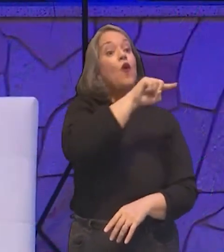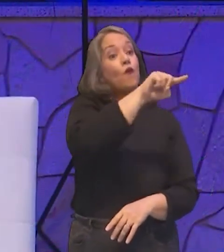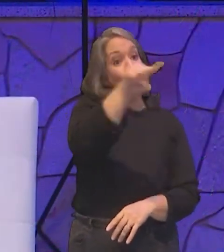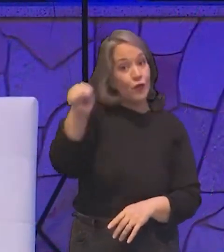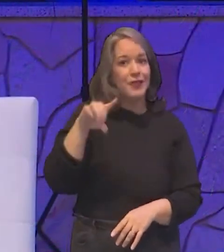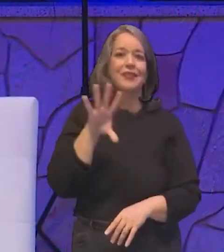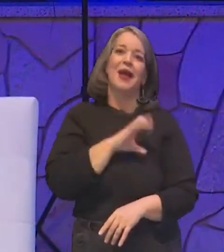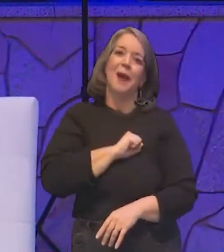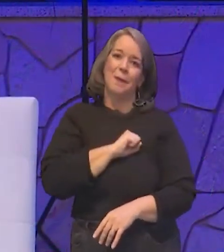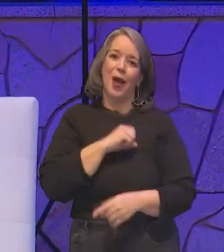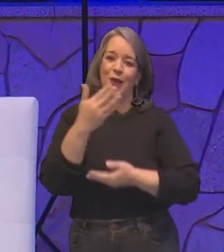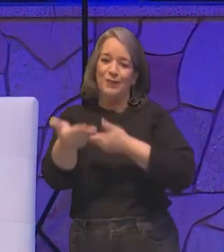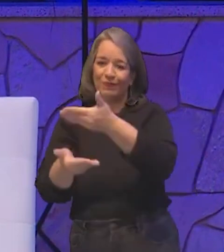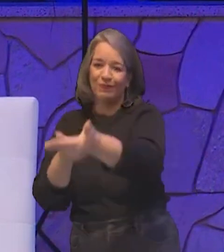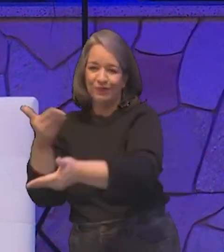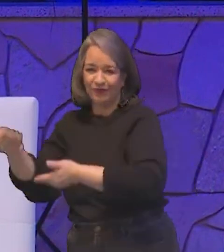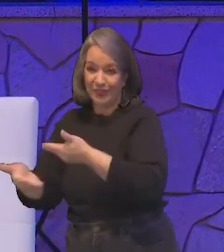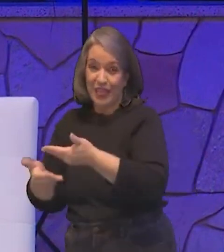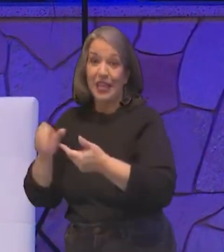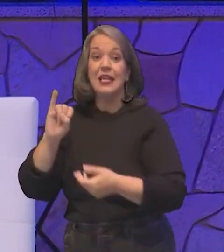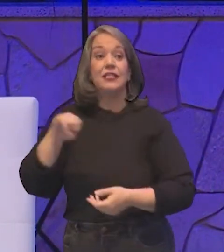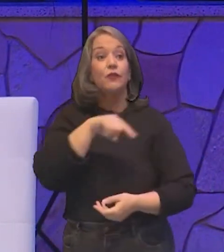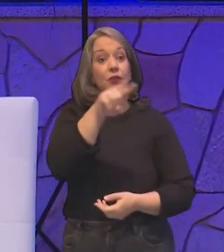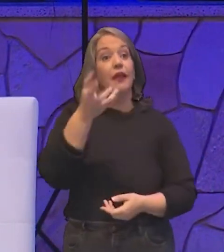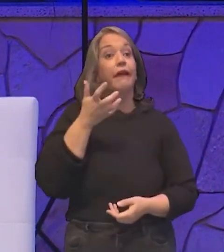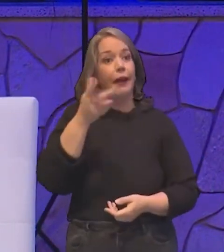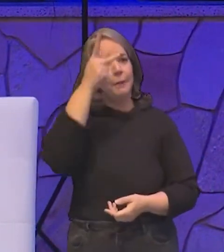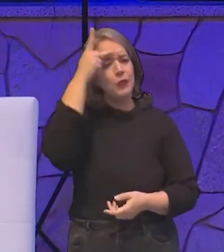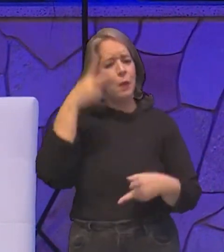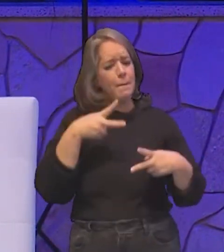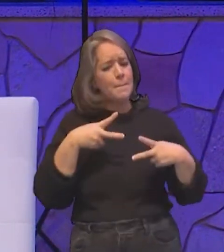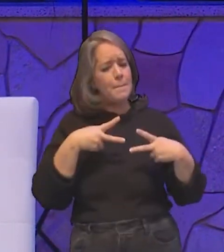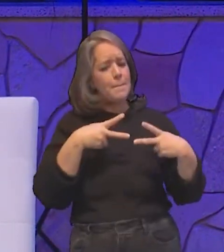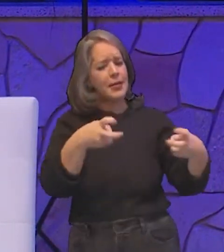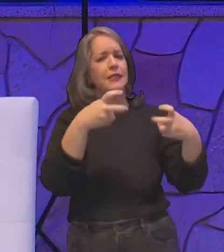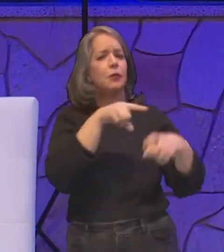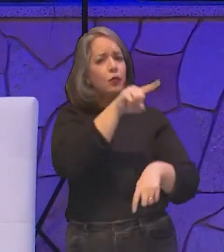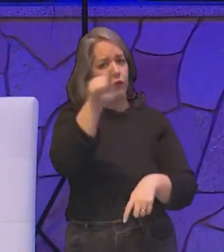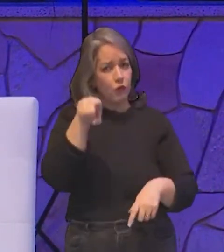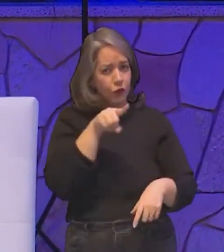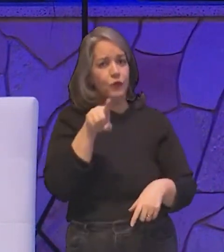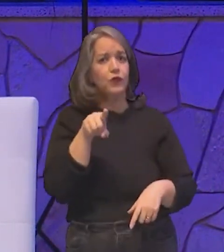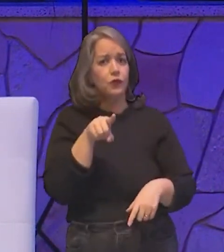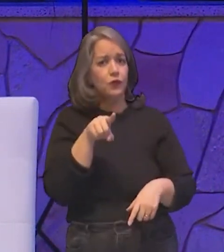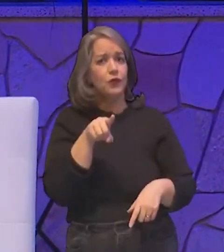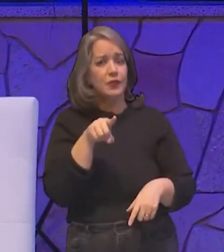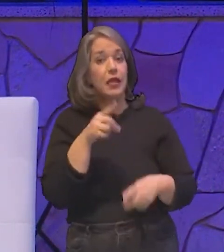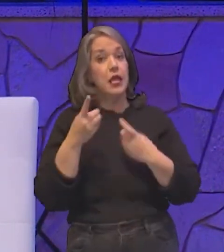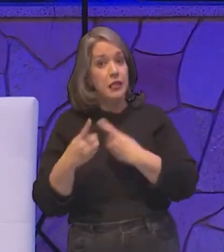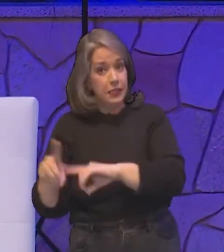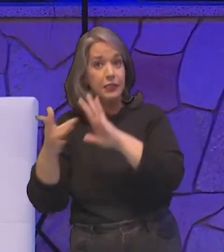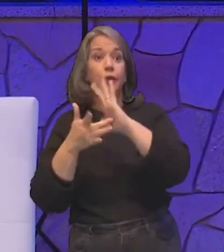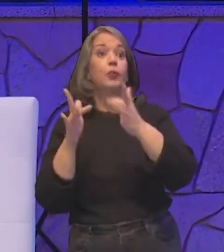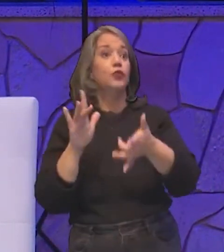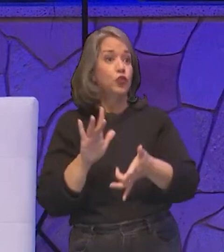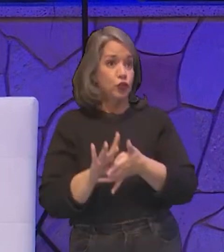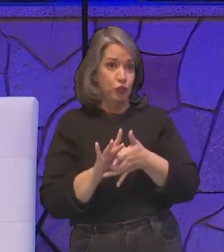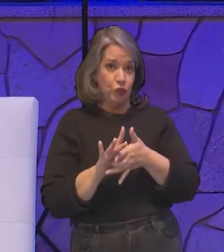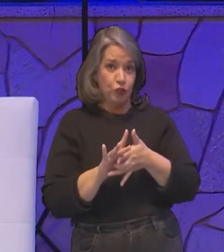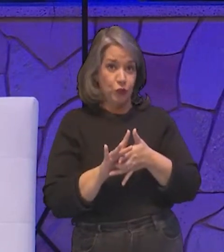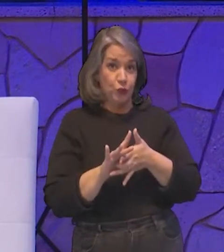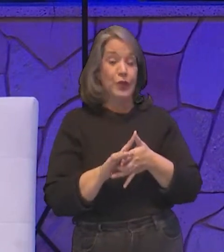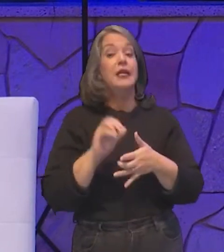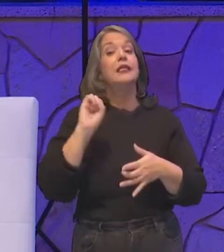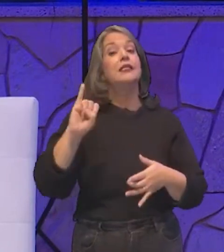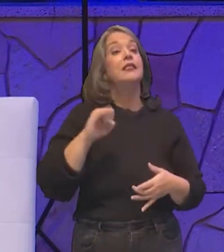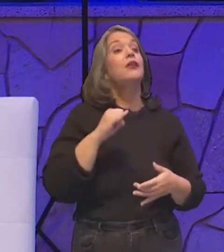Ame ao próximo. Você deseja que as pessoas vejam em você aquilo que nós tanto dizemos, que o mundo veja em